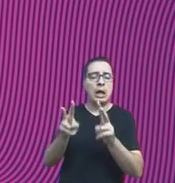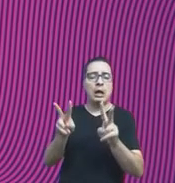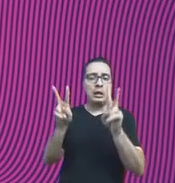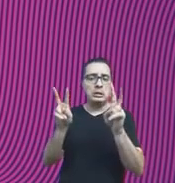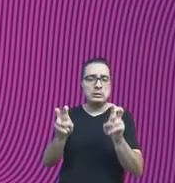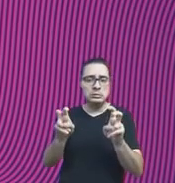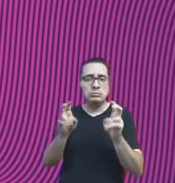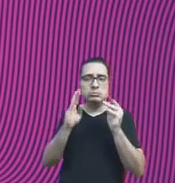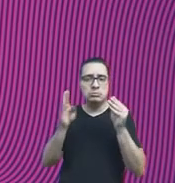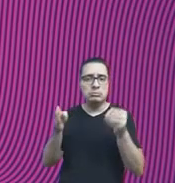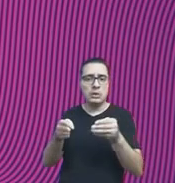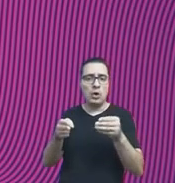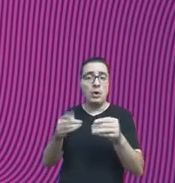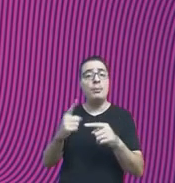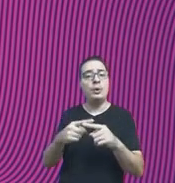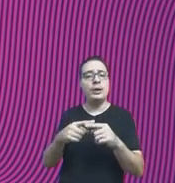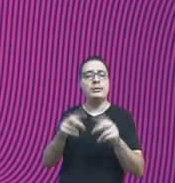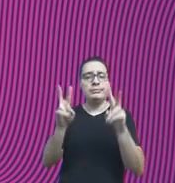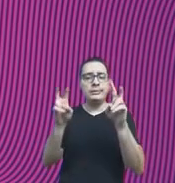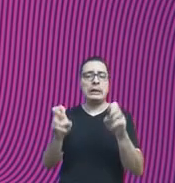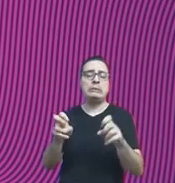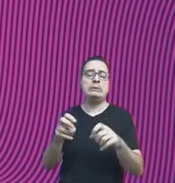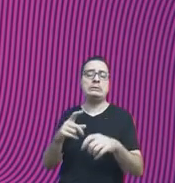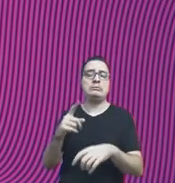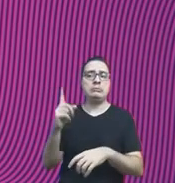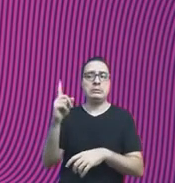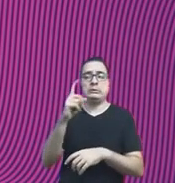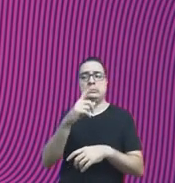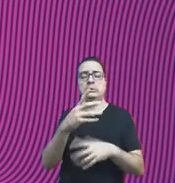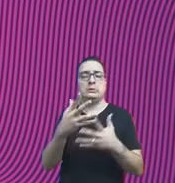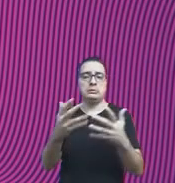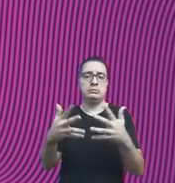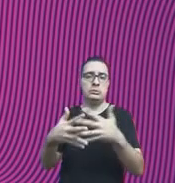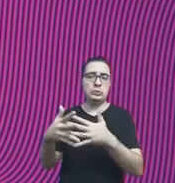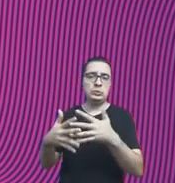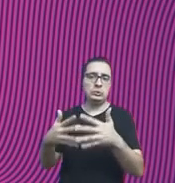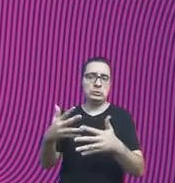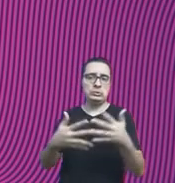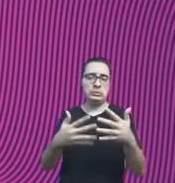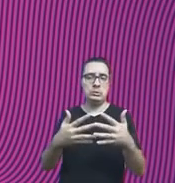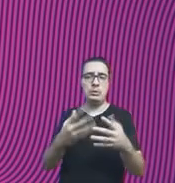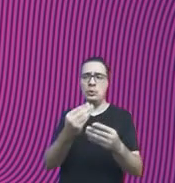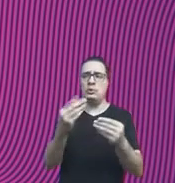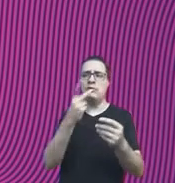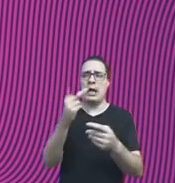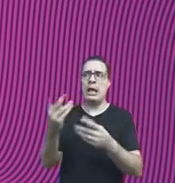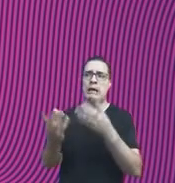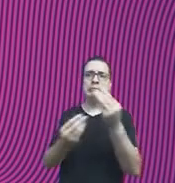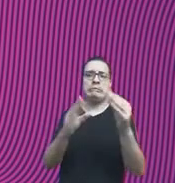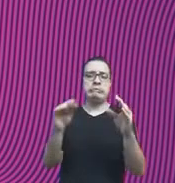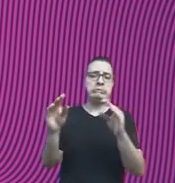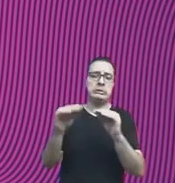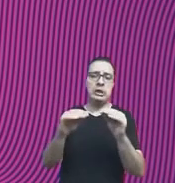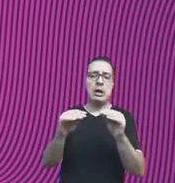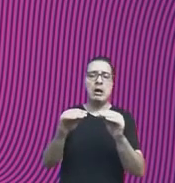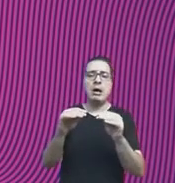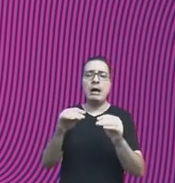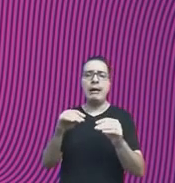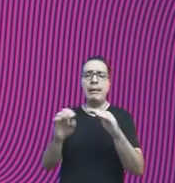tema polêmico. A gente tem falado muito, é tema direto agora, está na boca de todo mundo, né? Fusões,